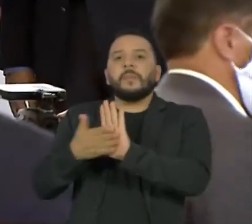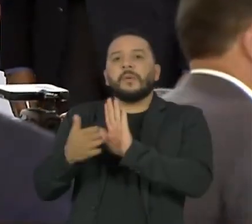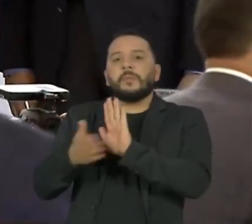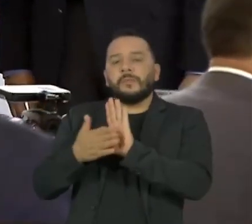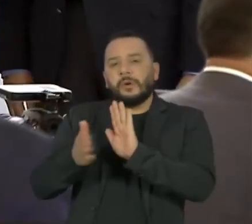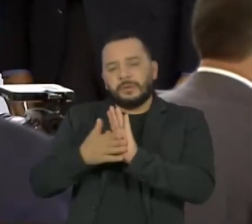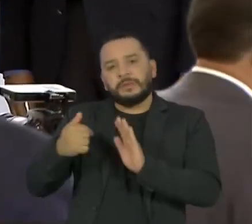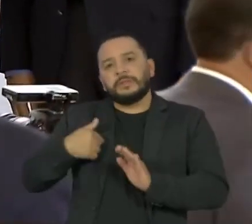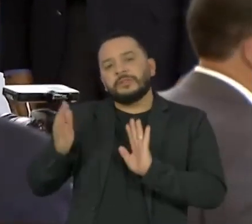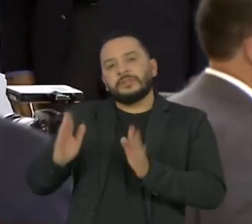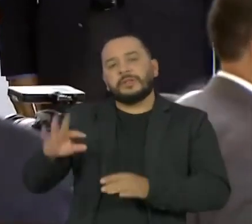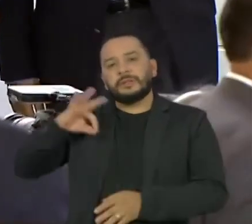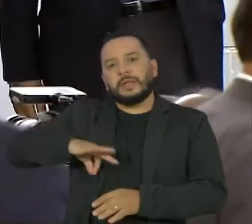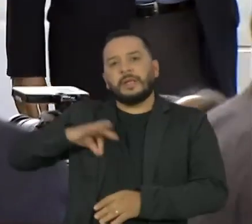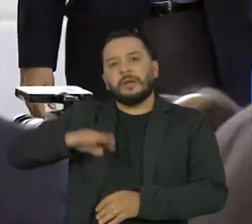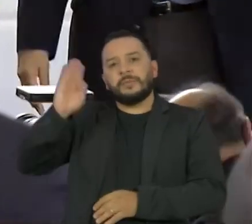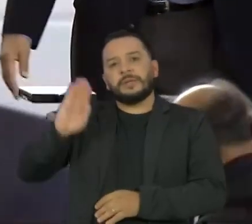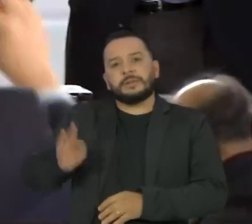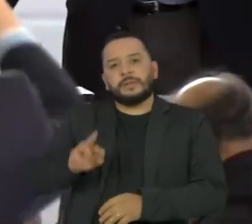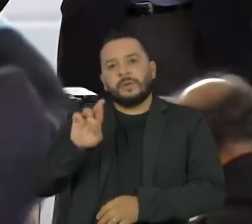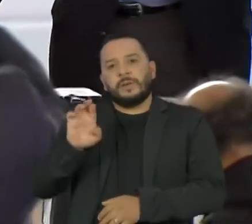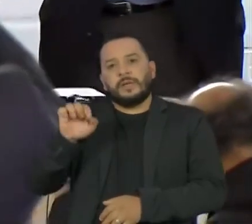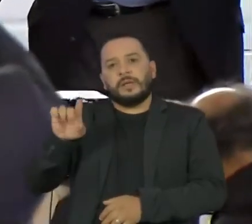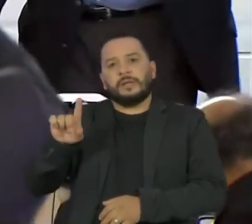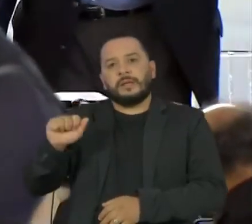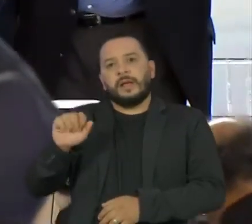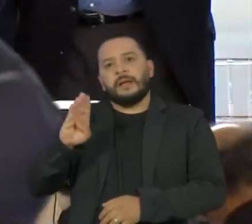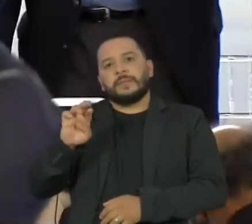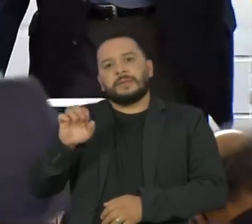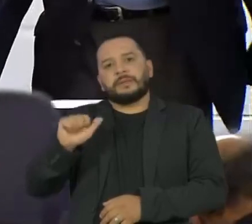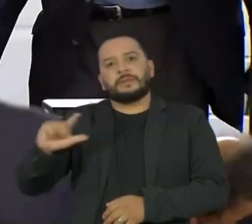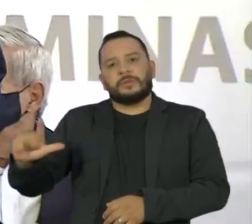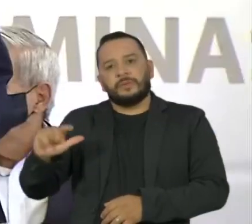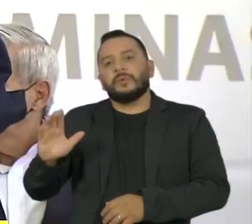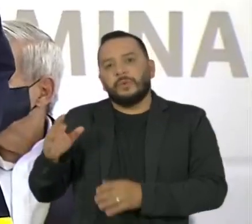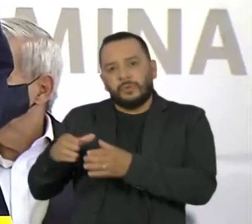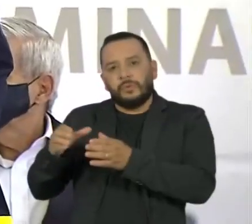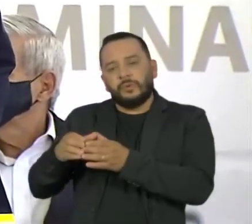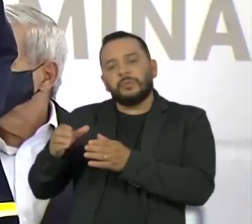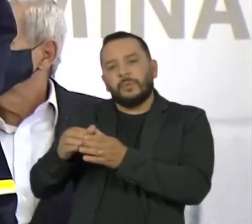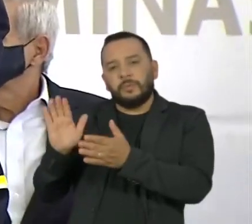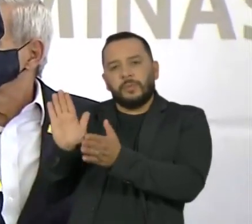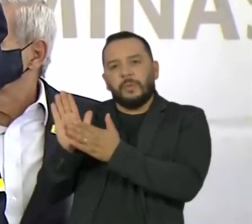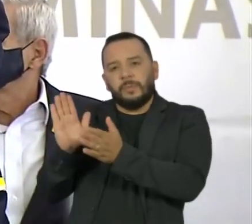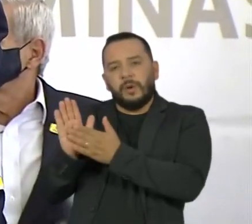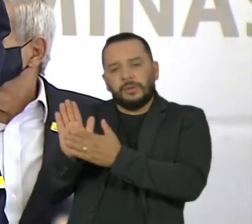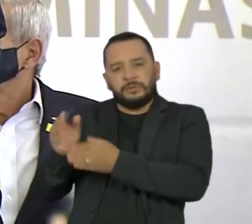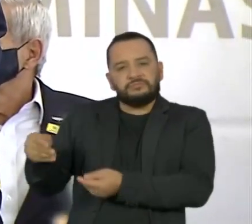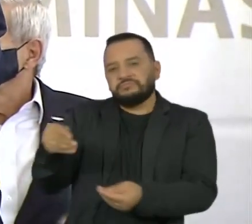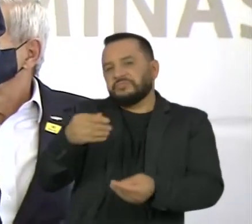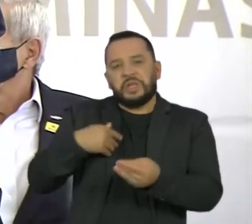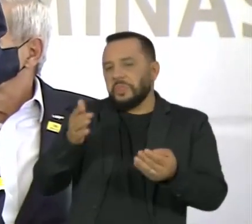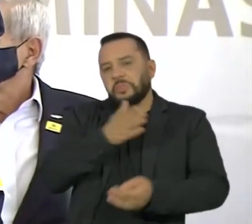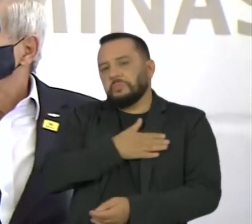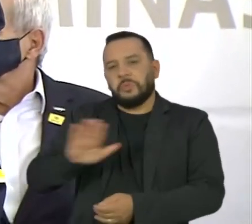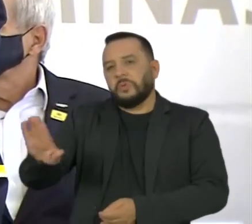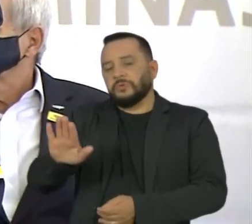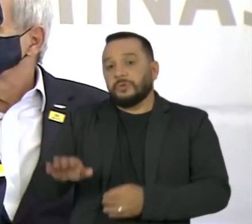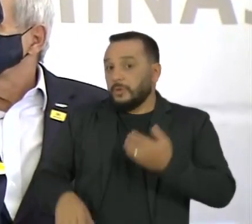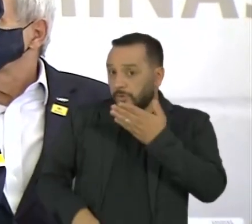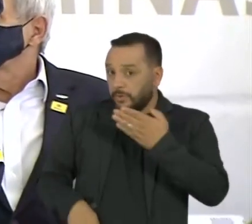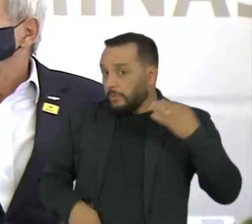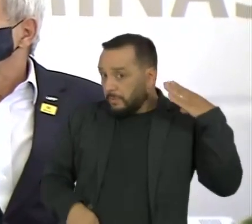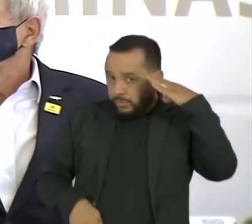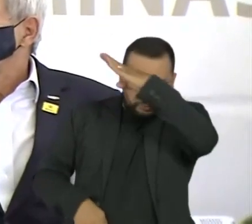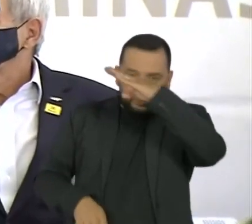proposta do Renda Brasil apresentada a ele pela equipe econômica. Em um evento em Minas Gerais, o presidente afirmou